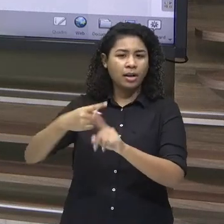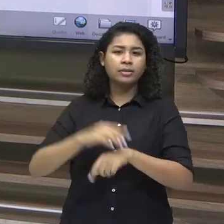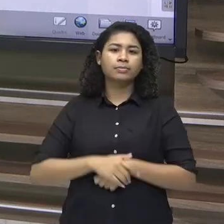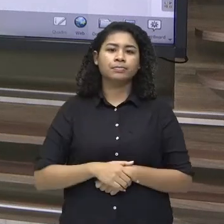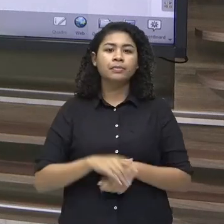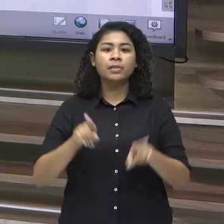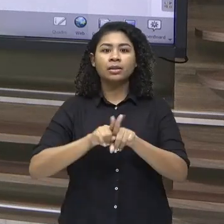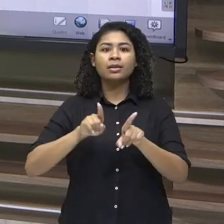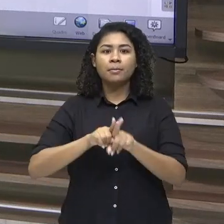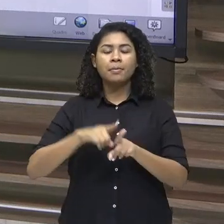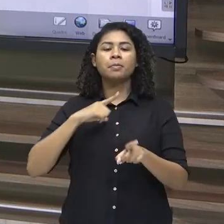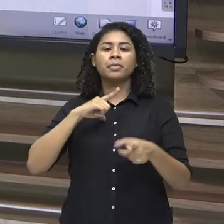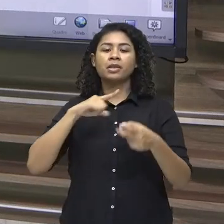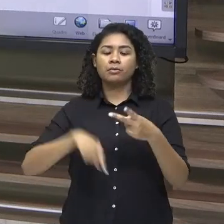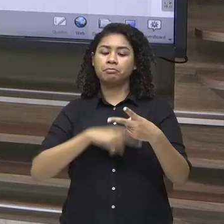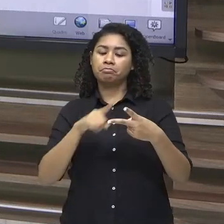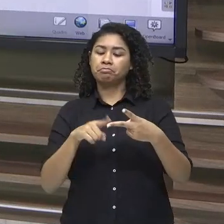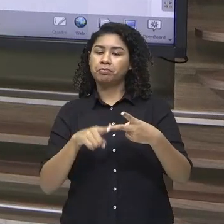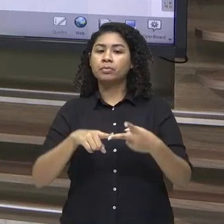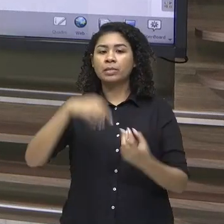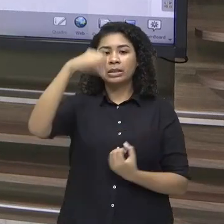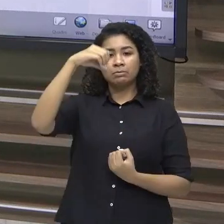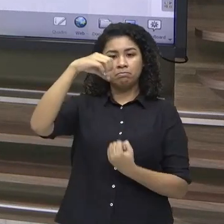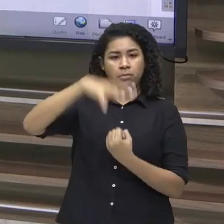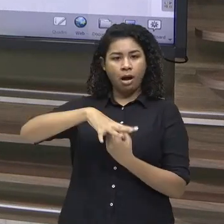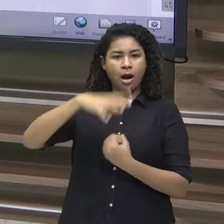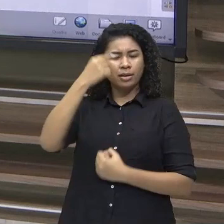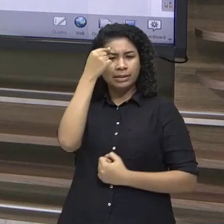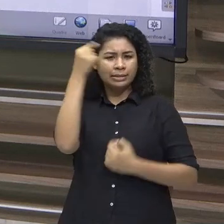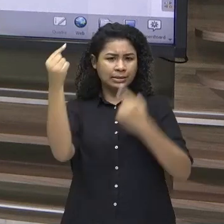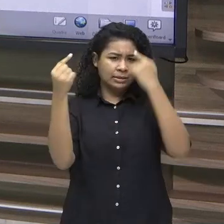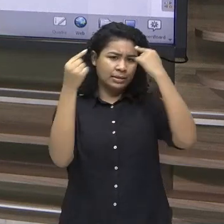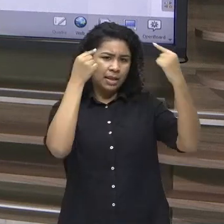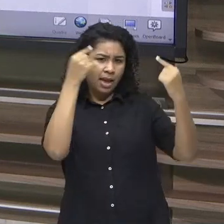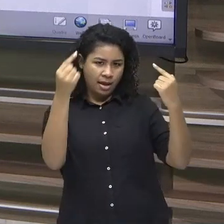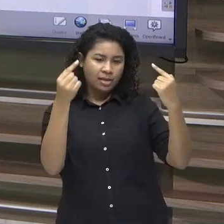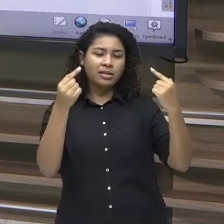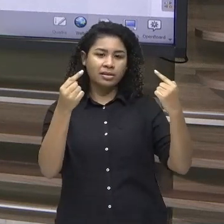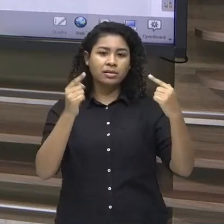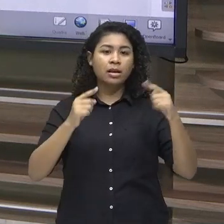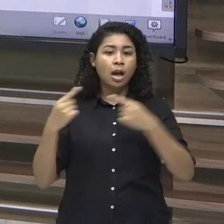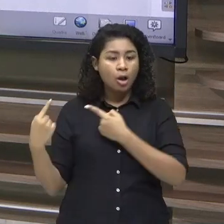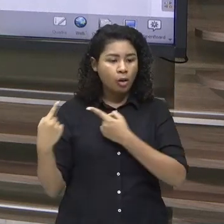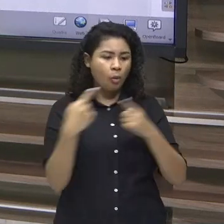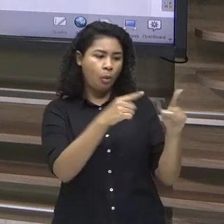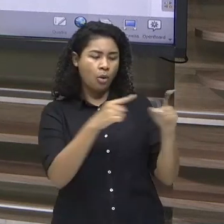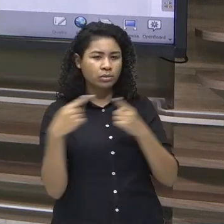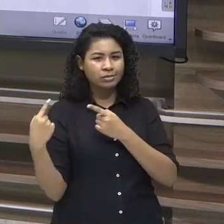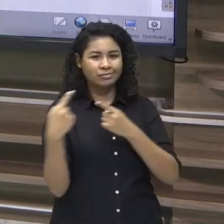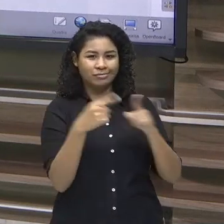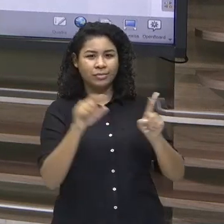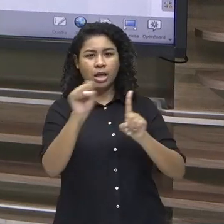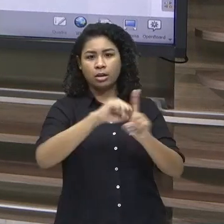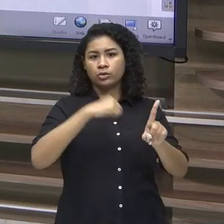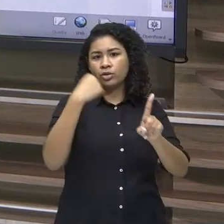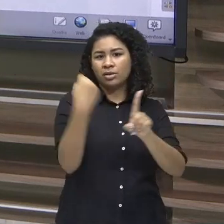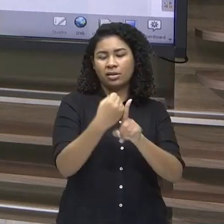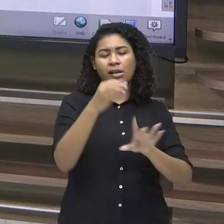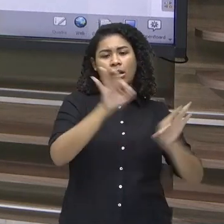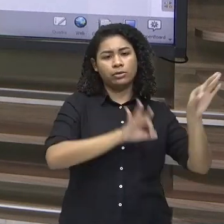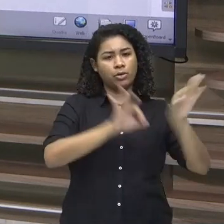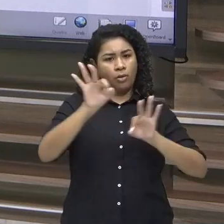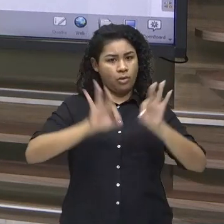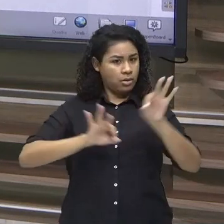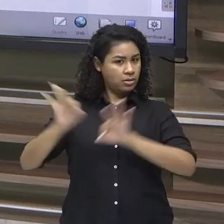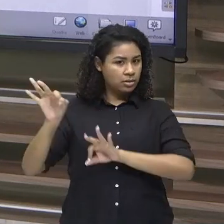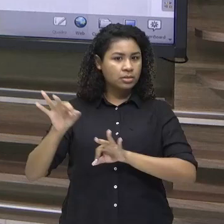que adentraram na França naquele momento, lá no século XVII, que eram ideias de contestação social, ideias que não aceitavam o